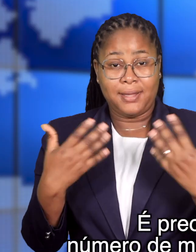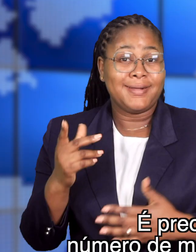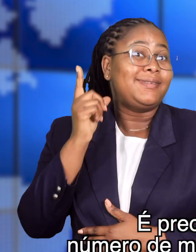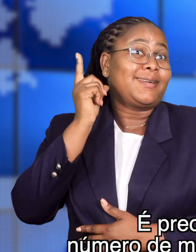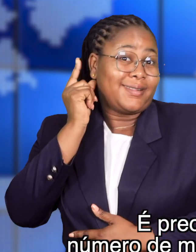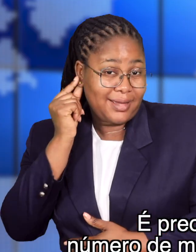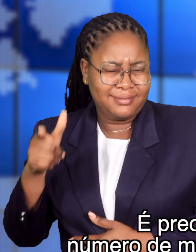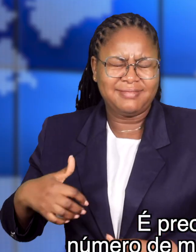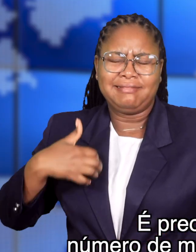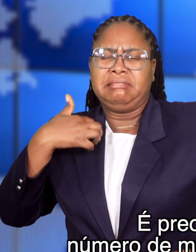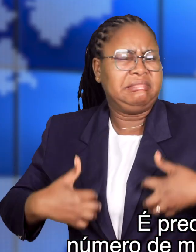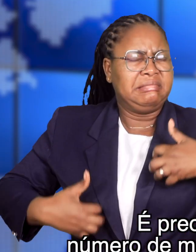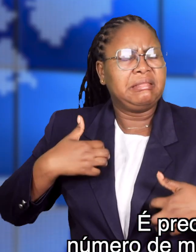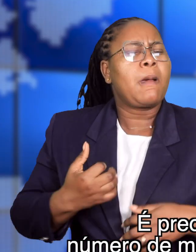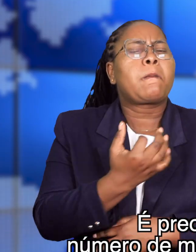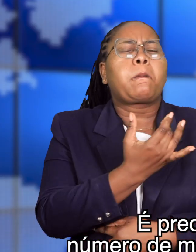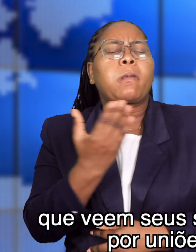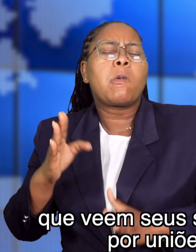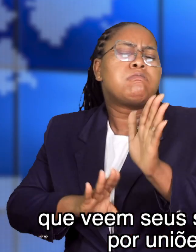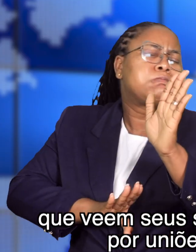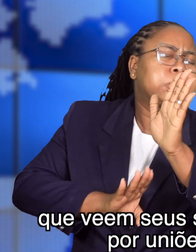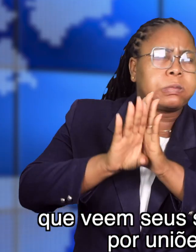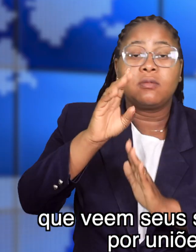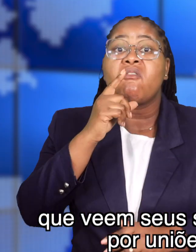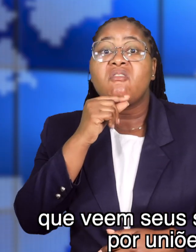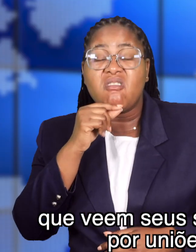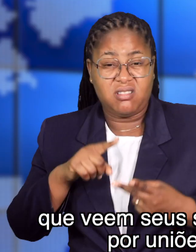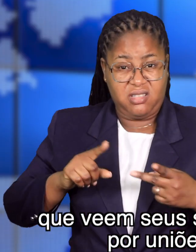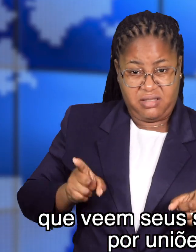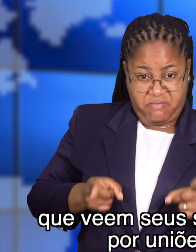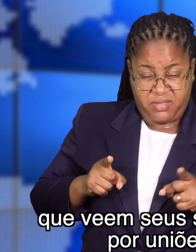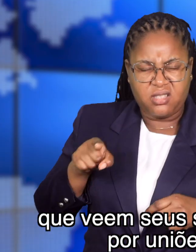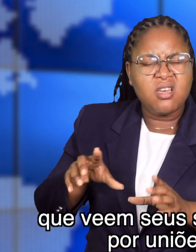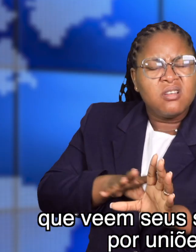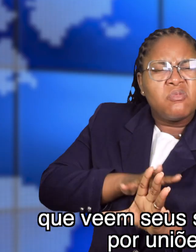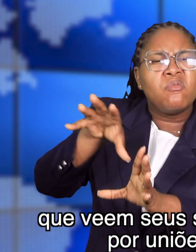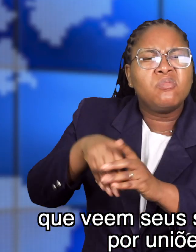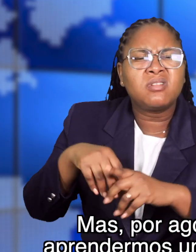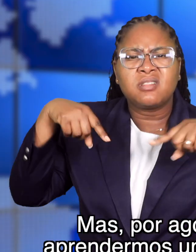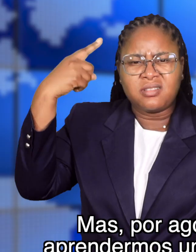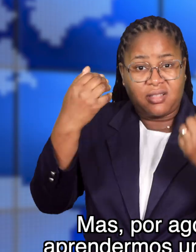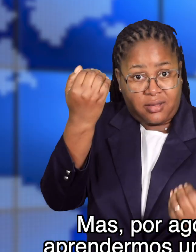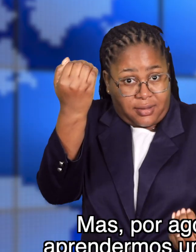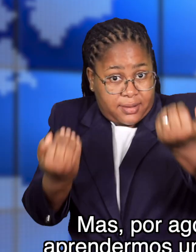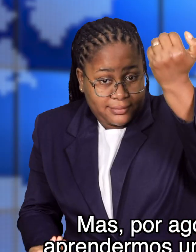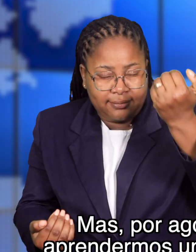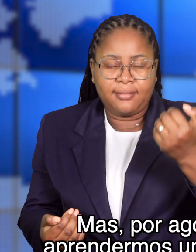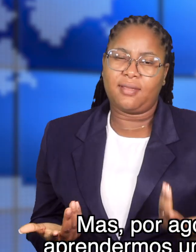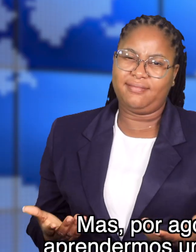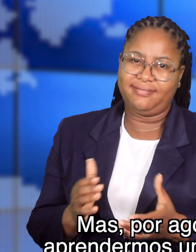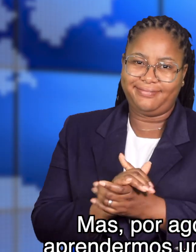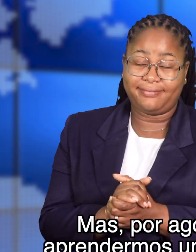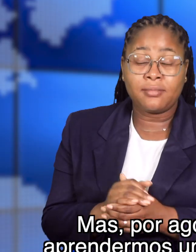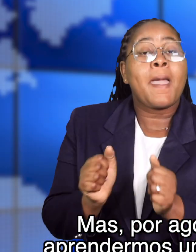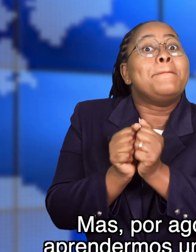É preocupante o número de meninas e meninos que veem seus sonhos interrompidos por uniões prematuras. Mas por agora,